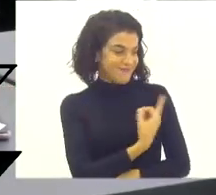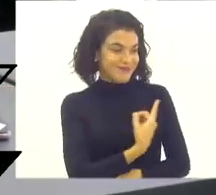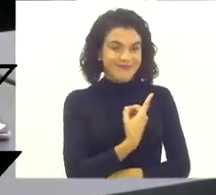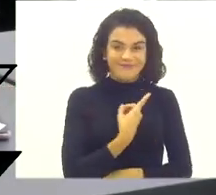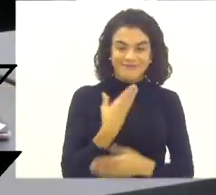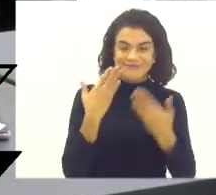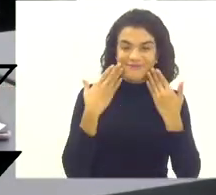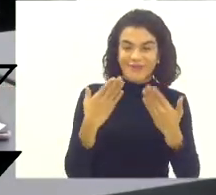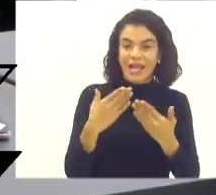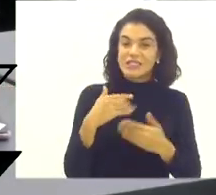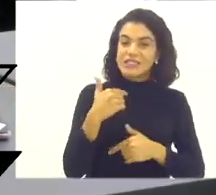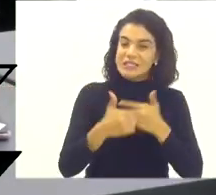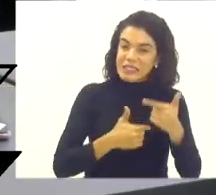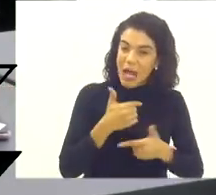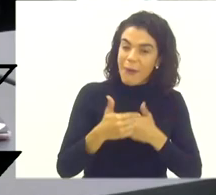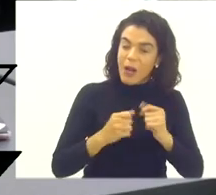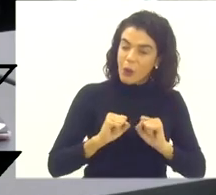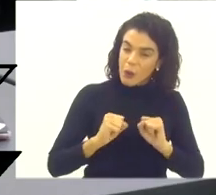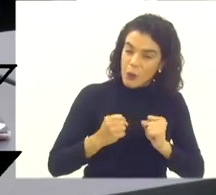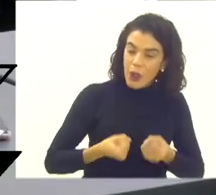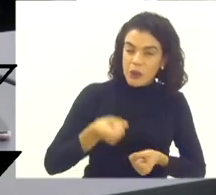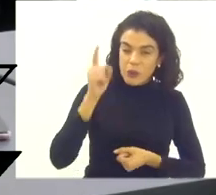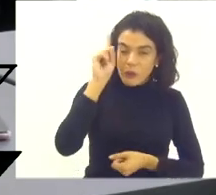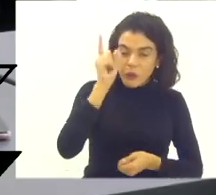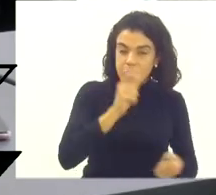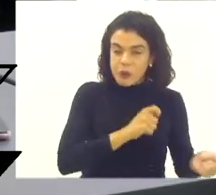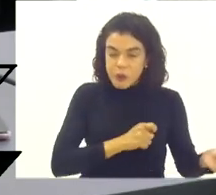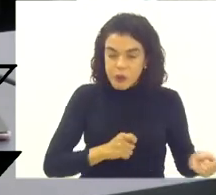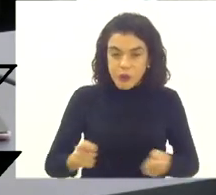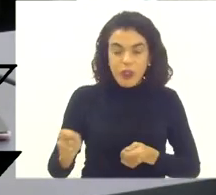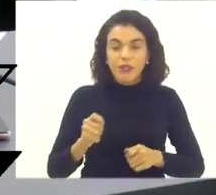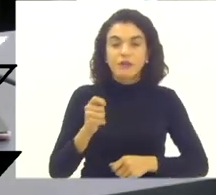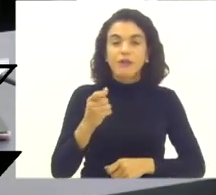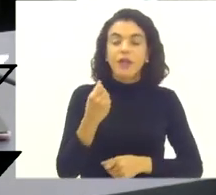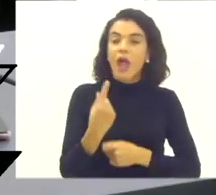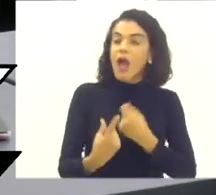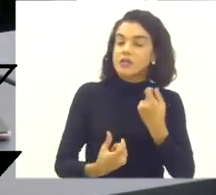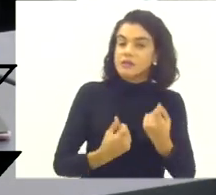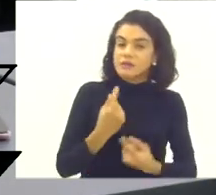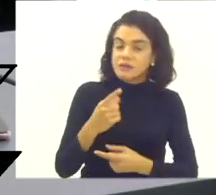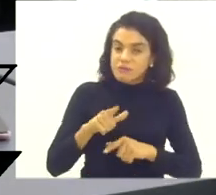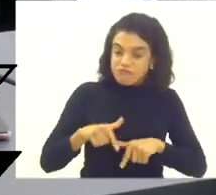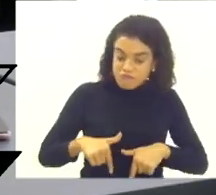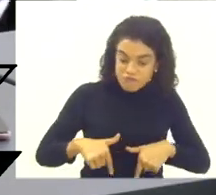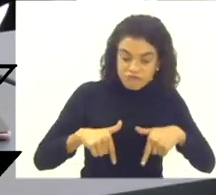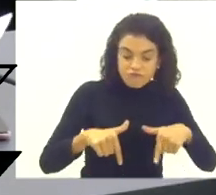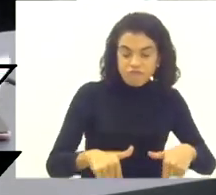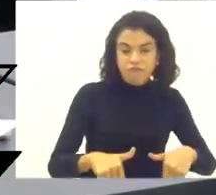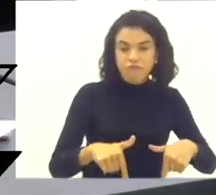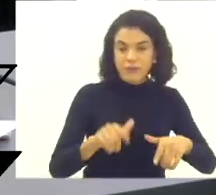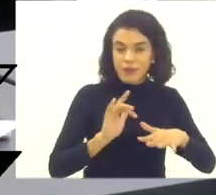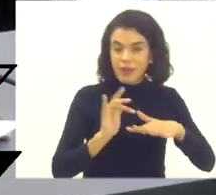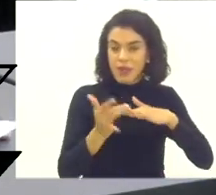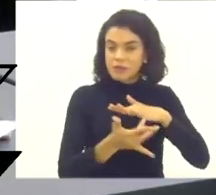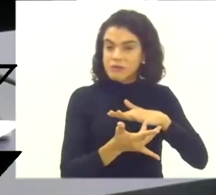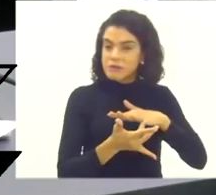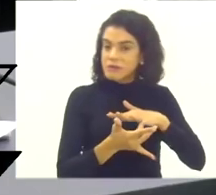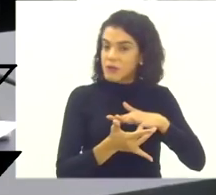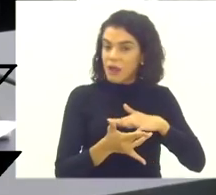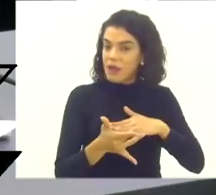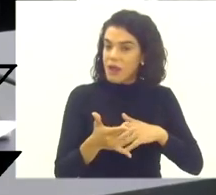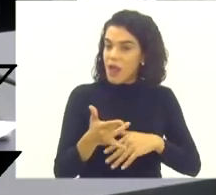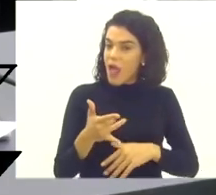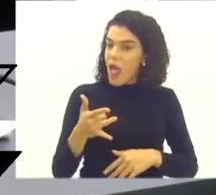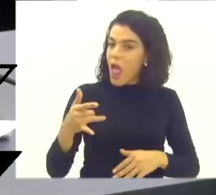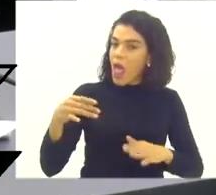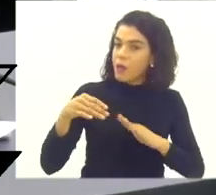a gente trabalha arduamente aqui cotidianamente e muitas das nossas ações por vezes nas redes sociais ela tem um